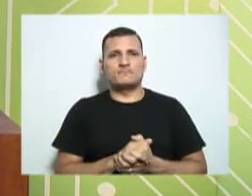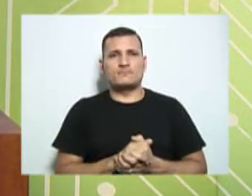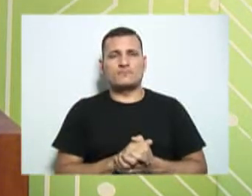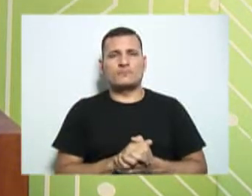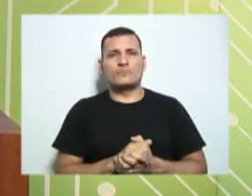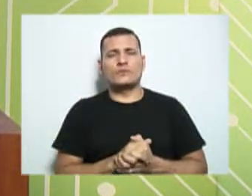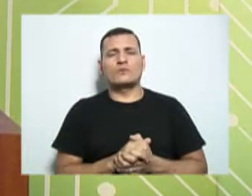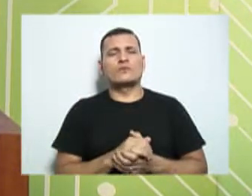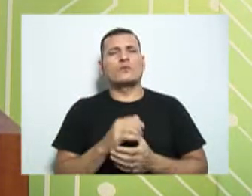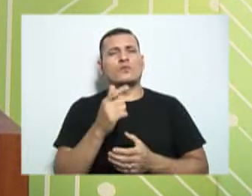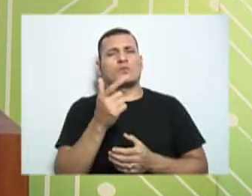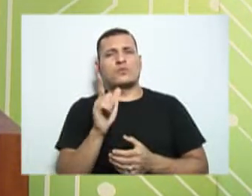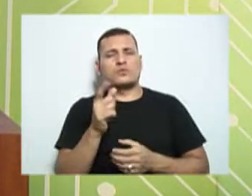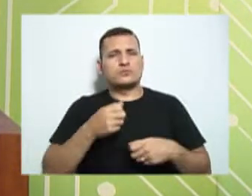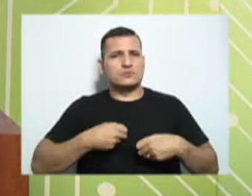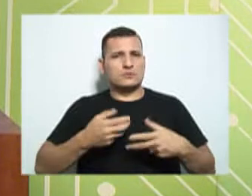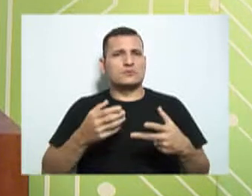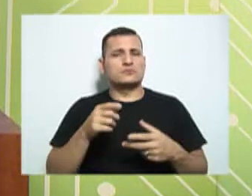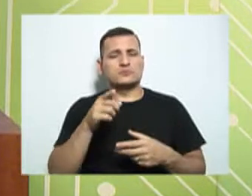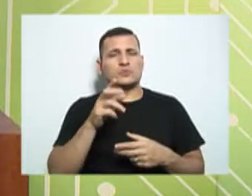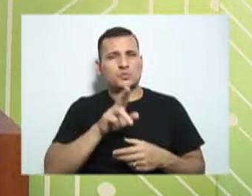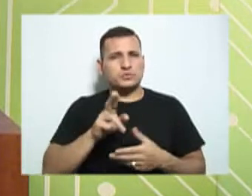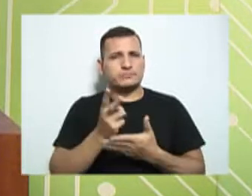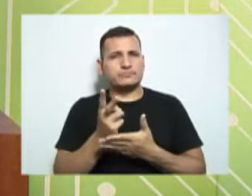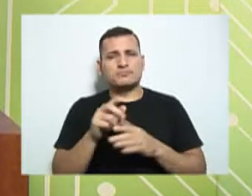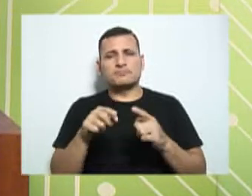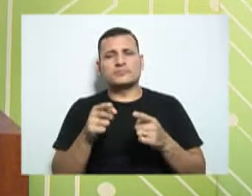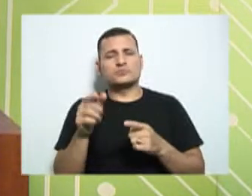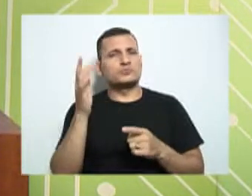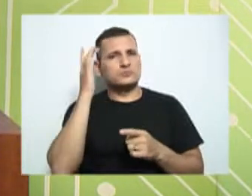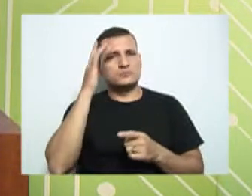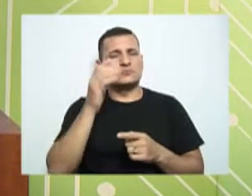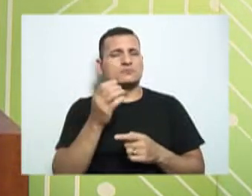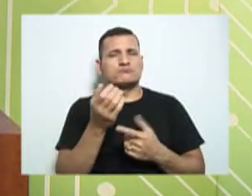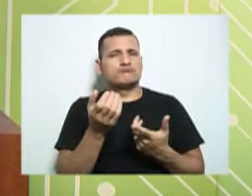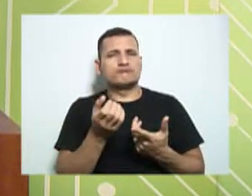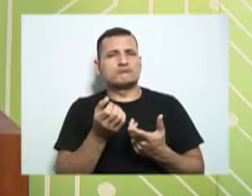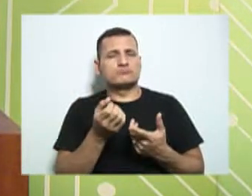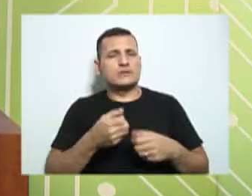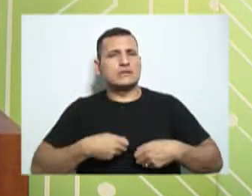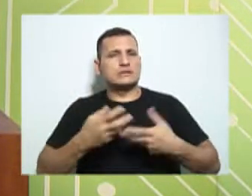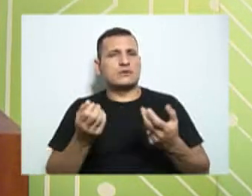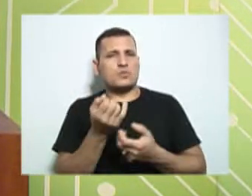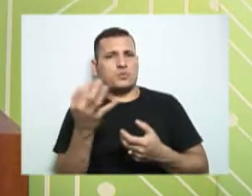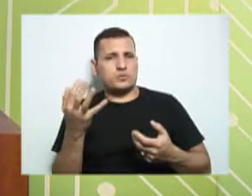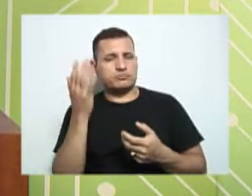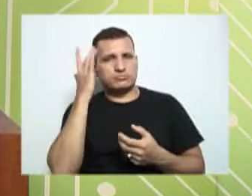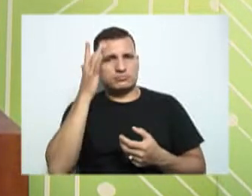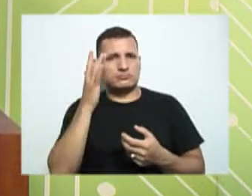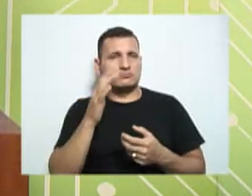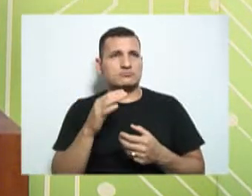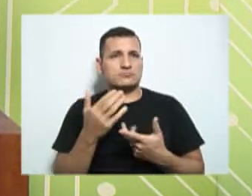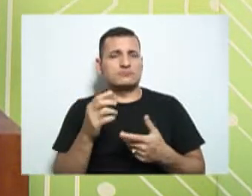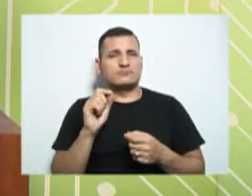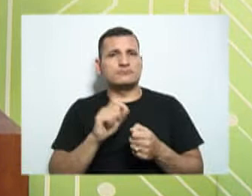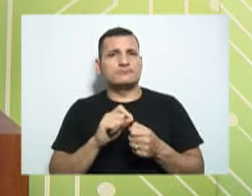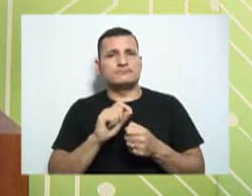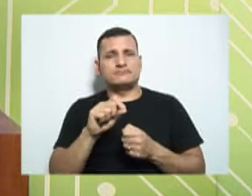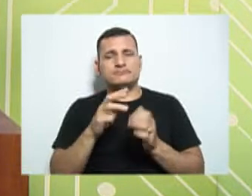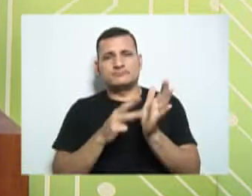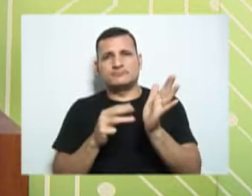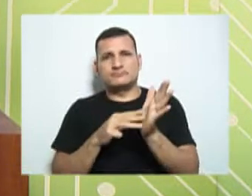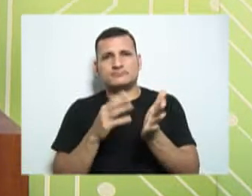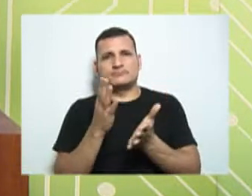utiliza, mas que ao mesmo tempo você não tem uma medida certa do que você vai gastar. Eles não são mensuráveis, então é feito o quê? O método de rateio